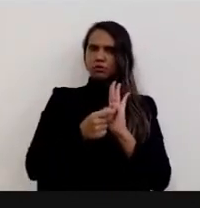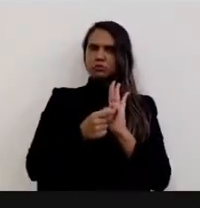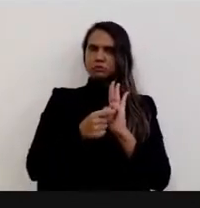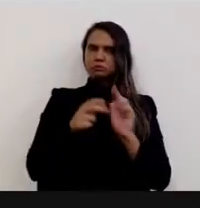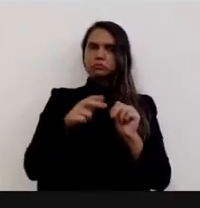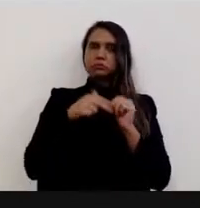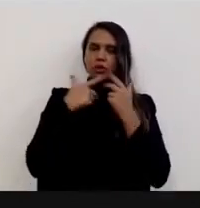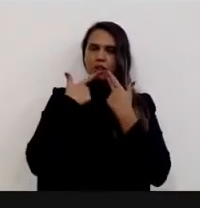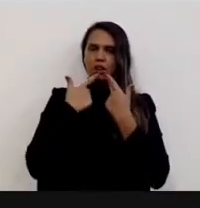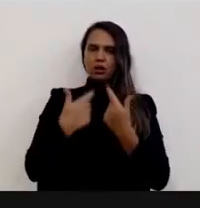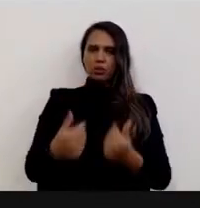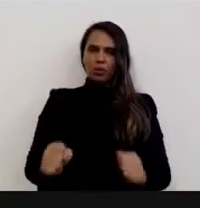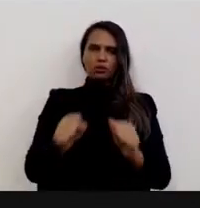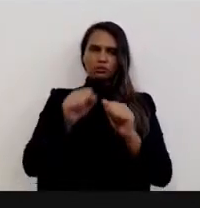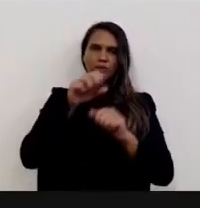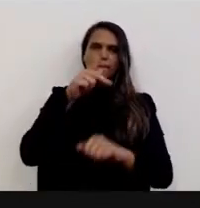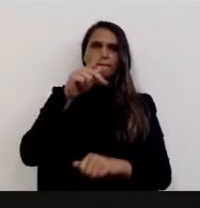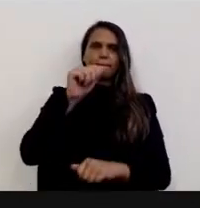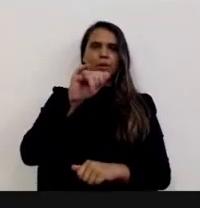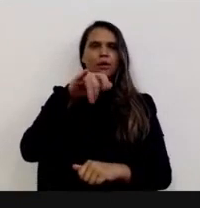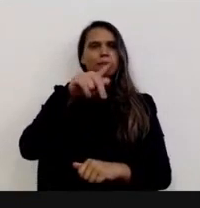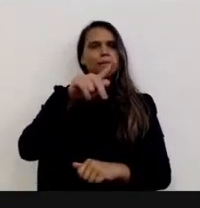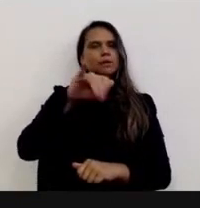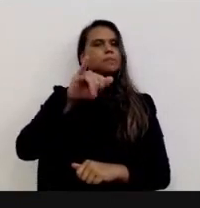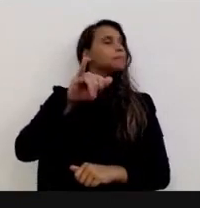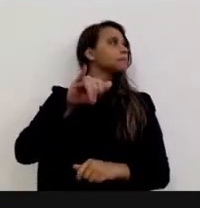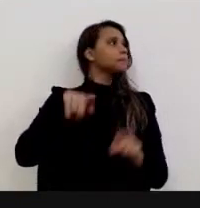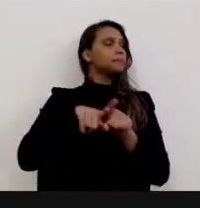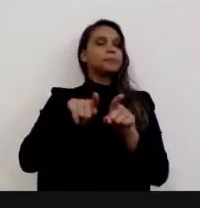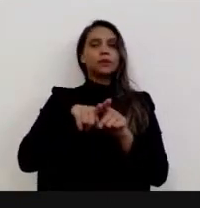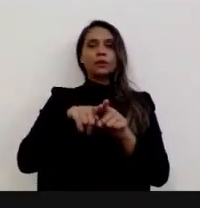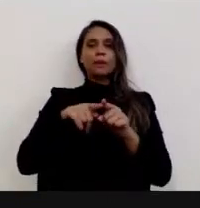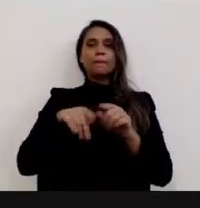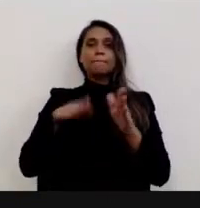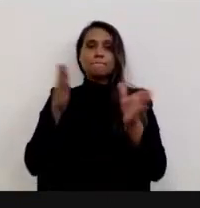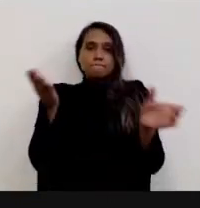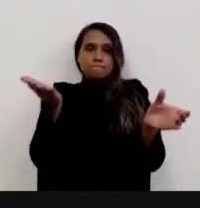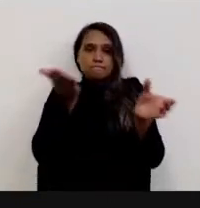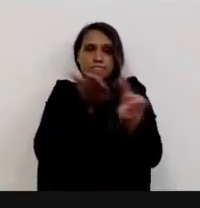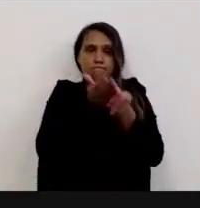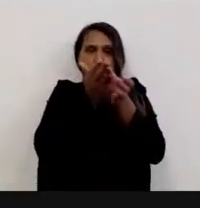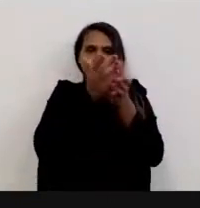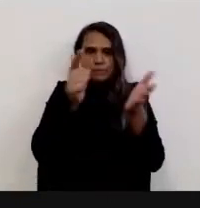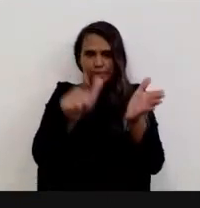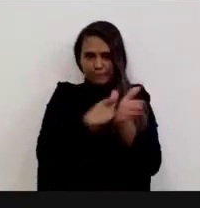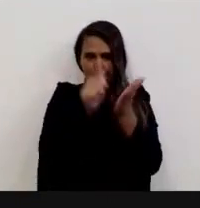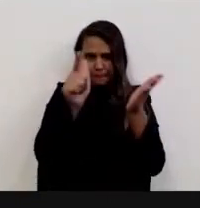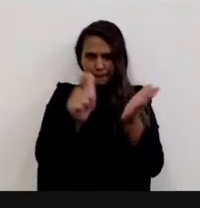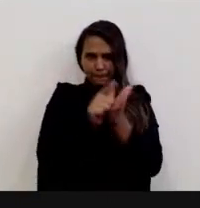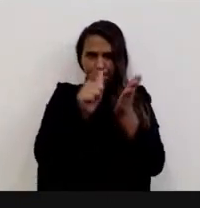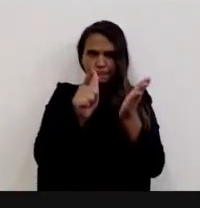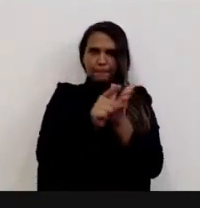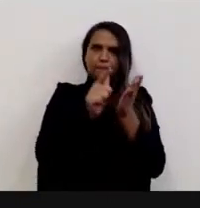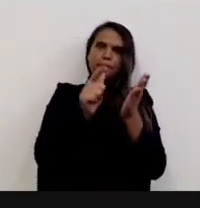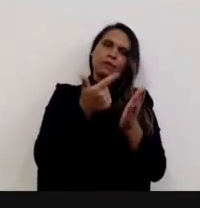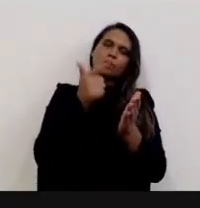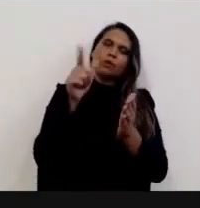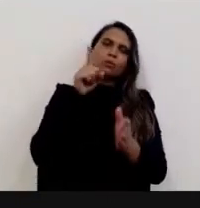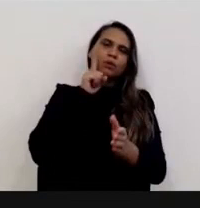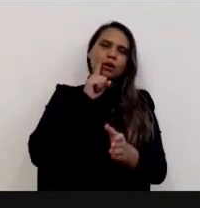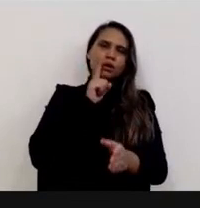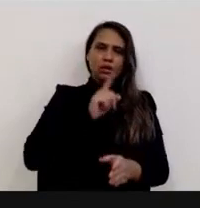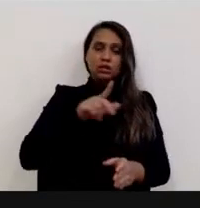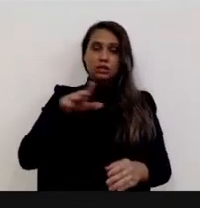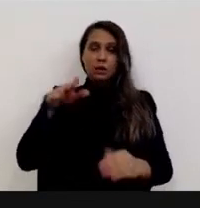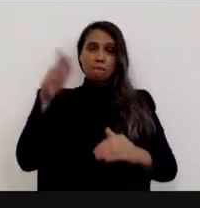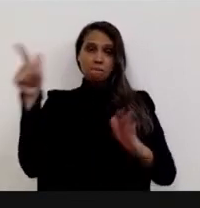em linguagem Python. Está sendo utilizada uma biblioteca Python chamada Outlier Detection, que